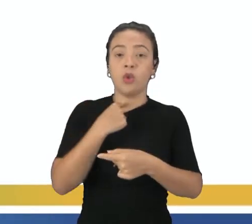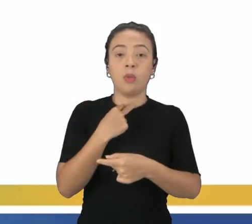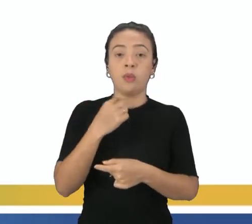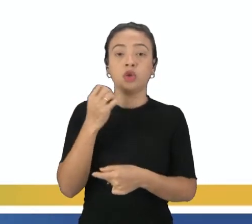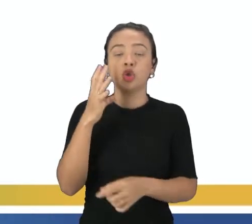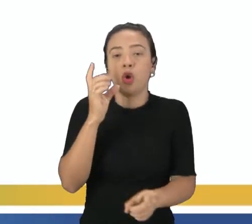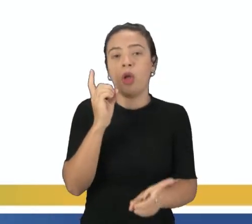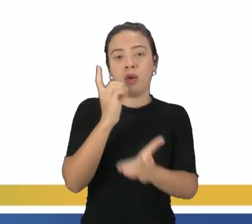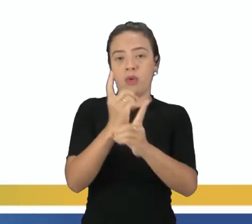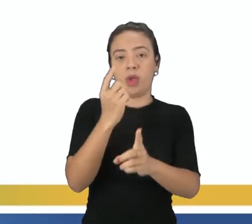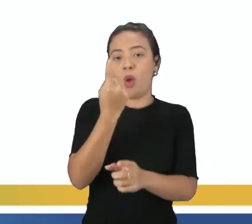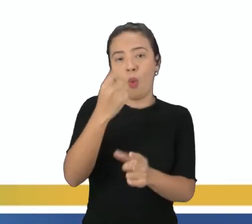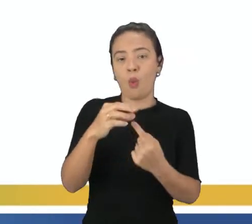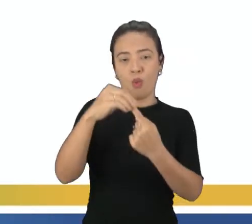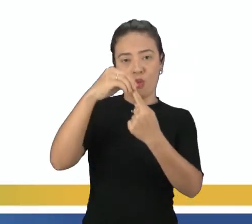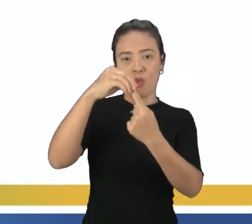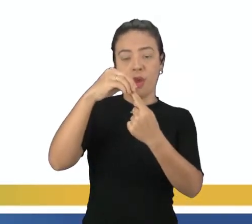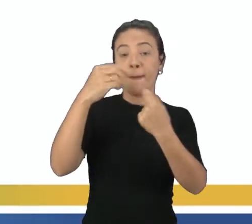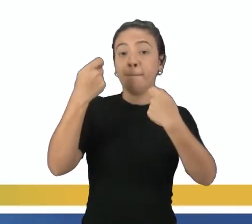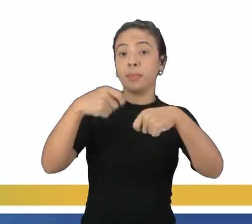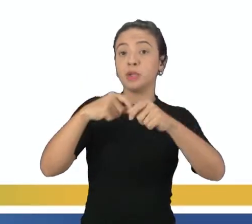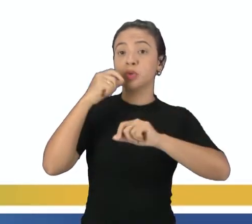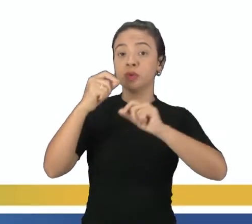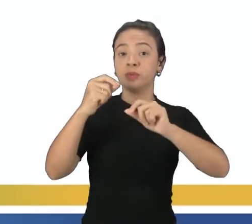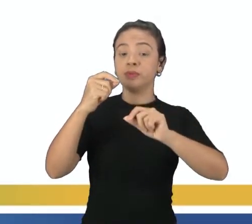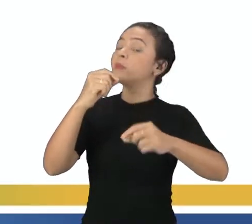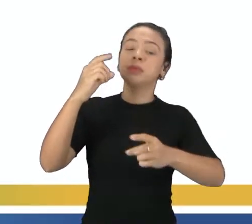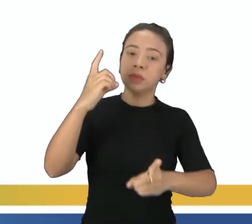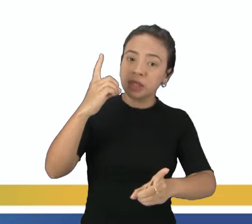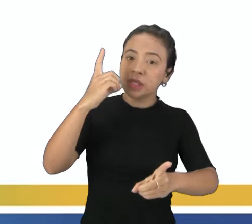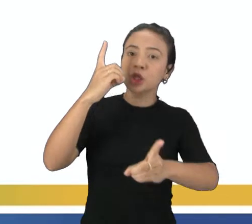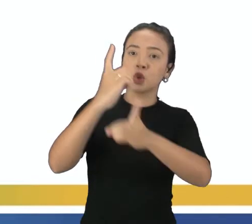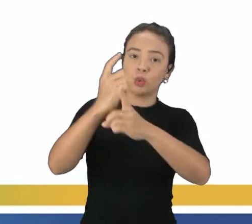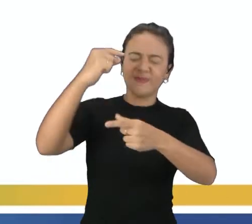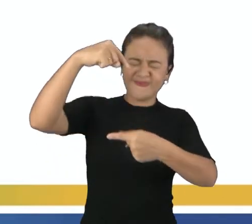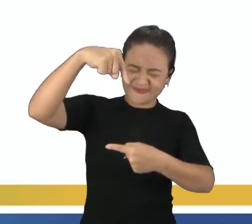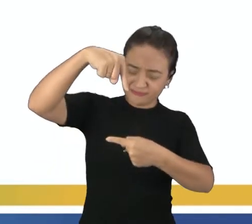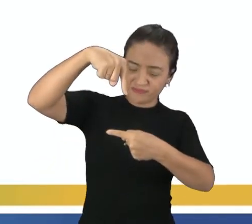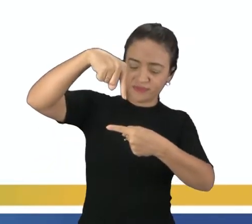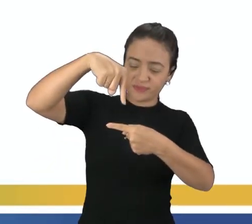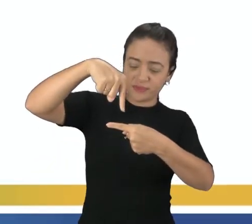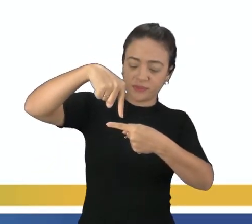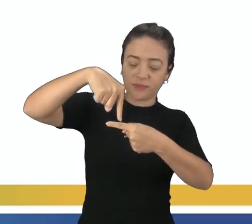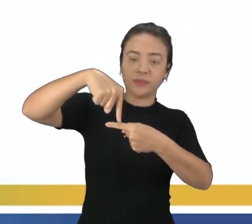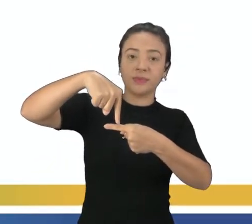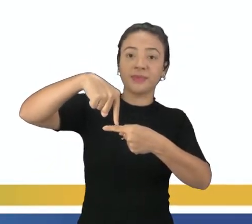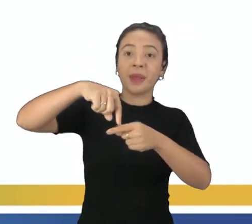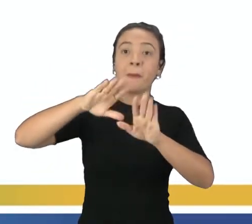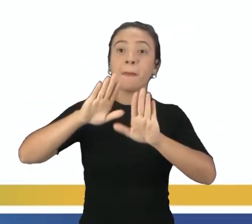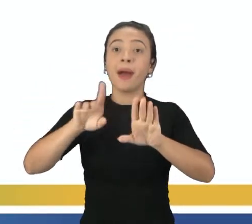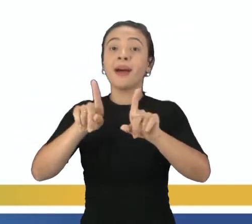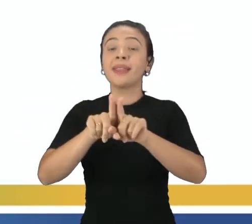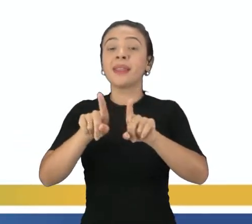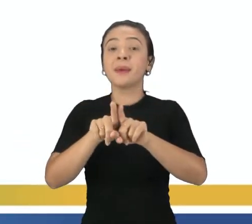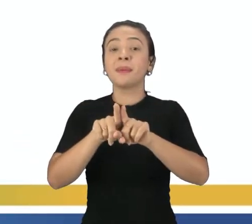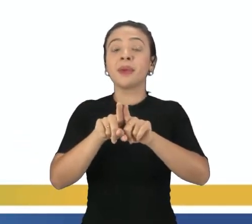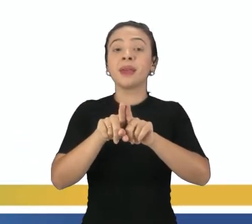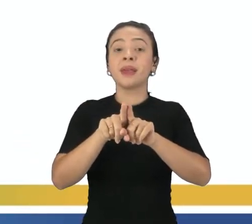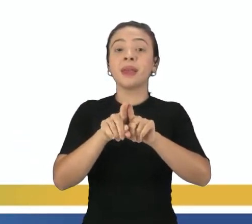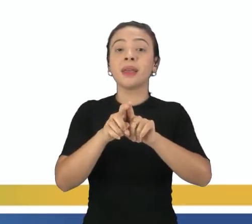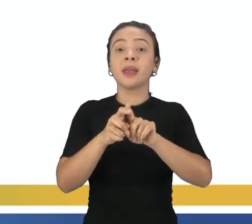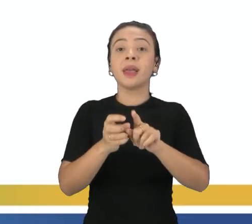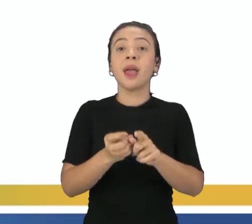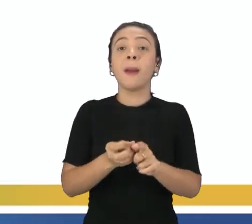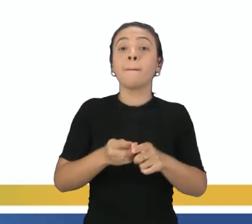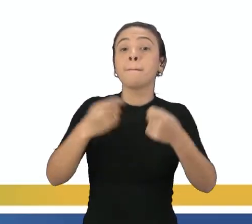elas se toquem em um único ponto. É preciso que elas se cruzem em um único ponto, sim, mas nesse cruzamento